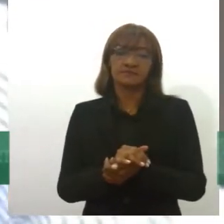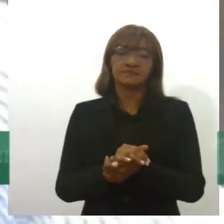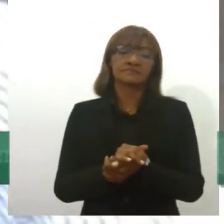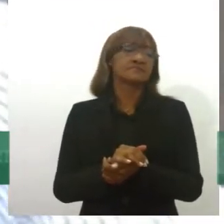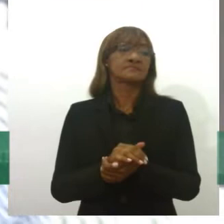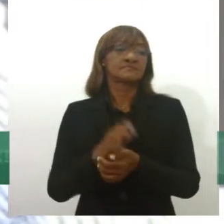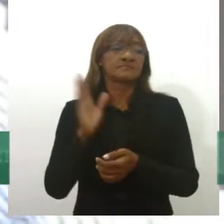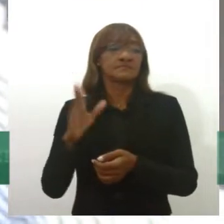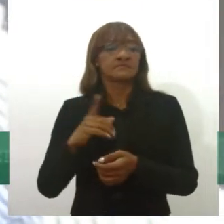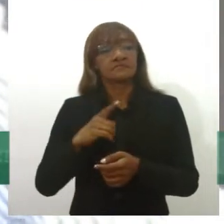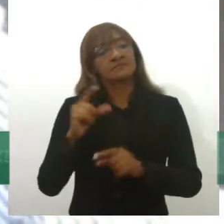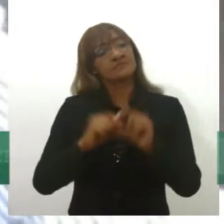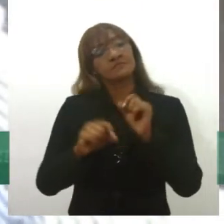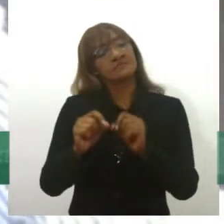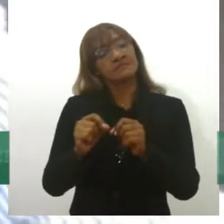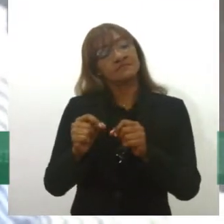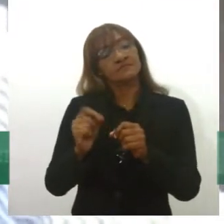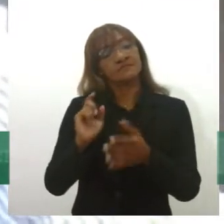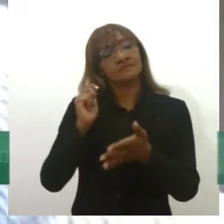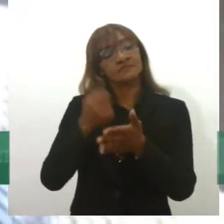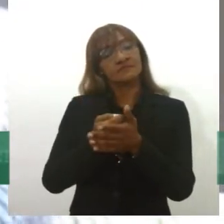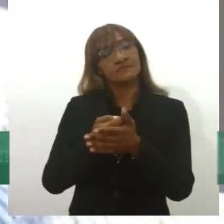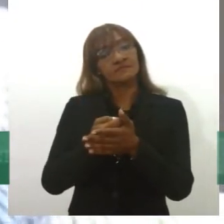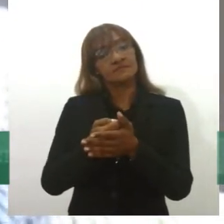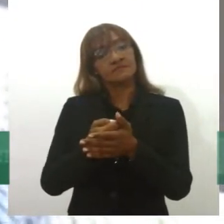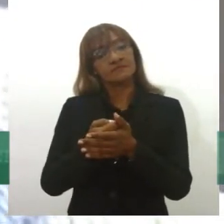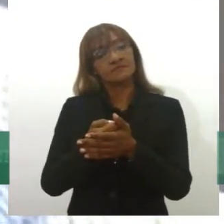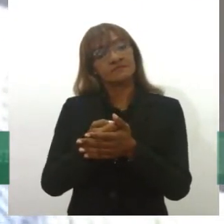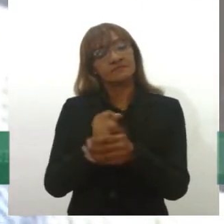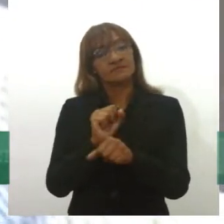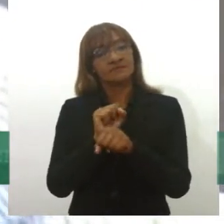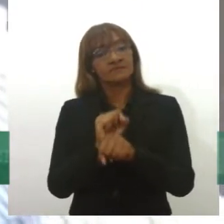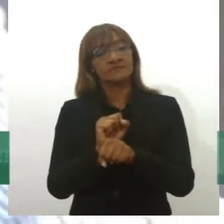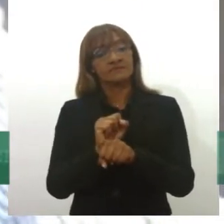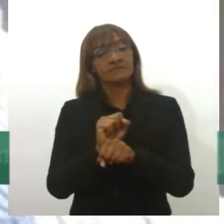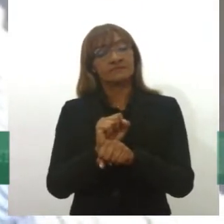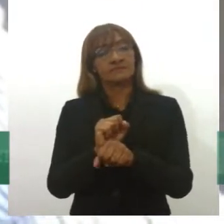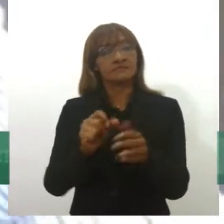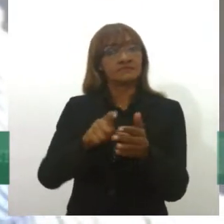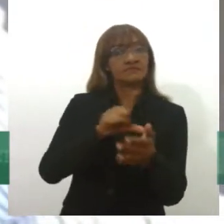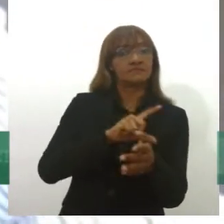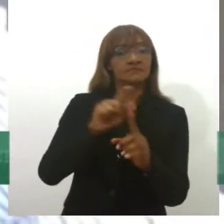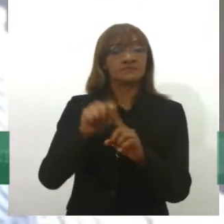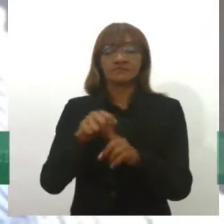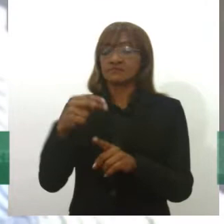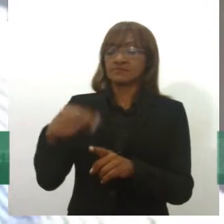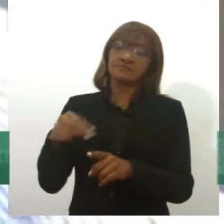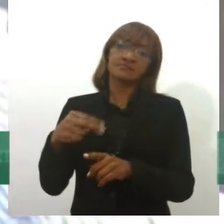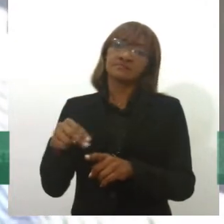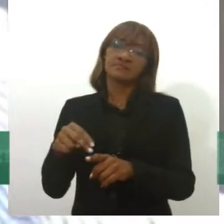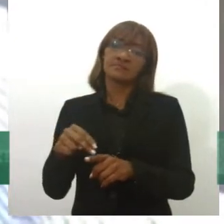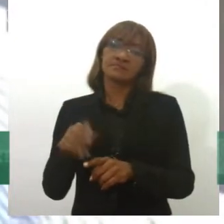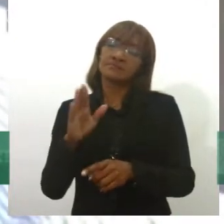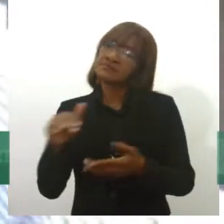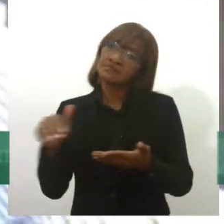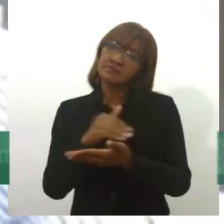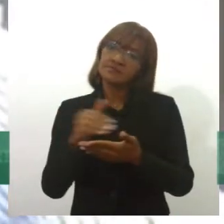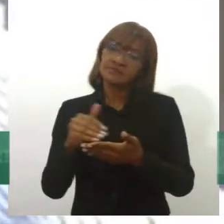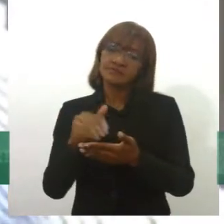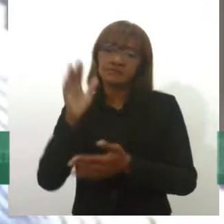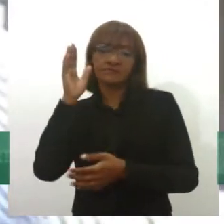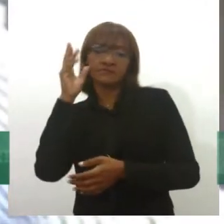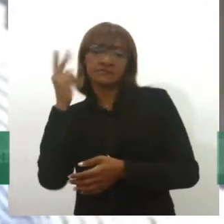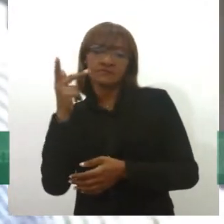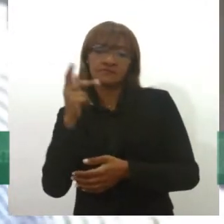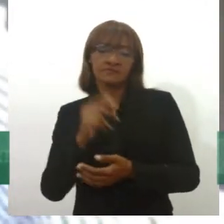PMPF, que é o preço que incide o ICMS, está congelado desde novembro, por decisão dos secretários no Confas. E a